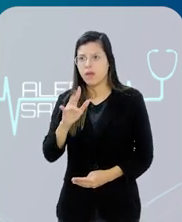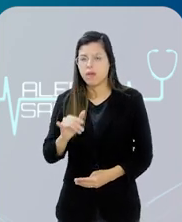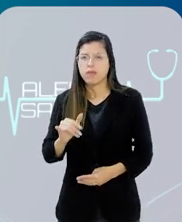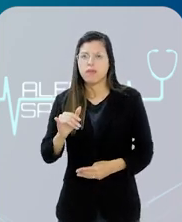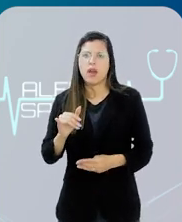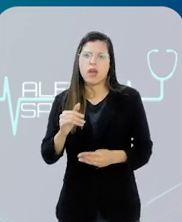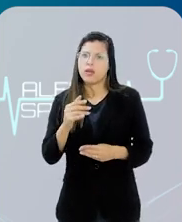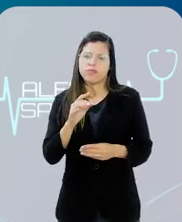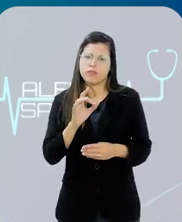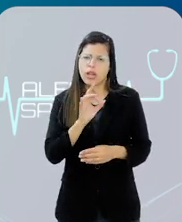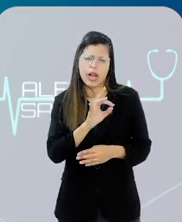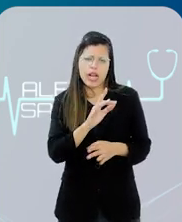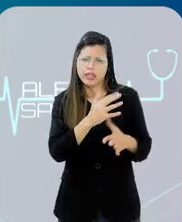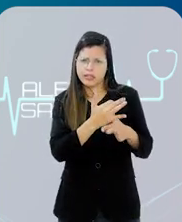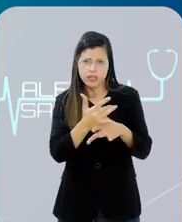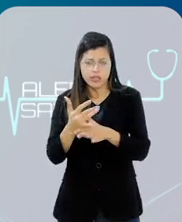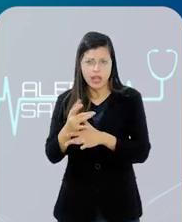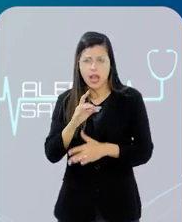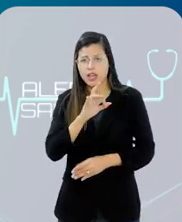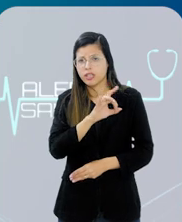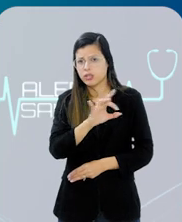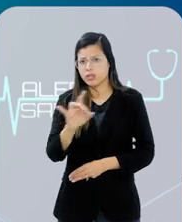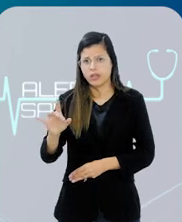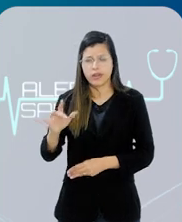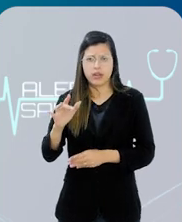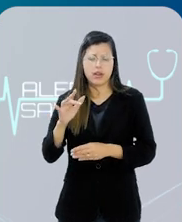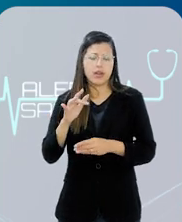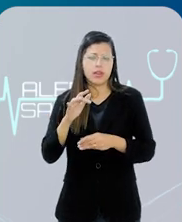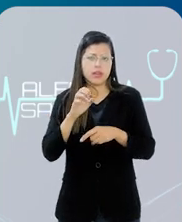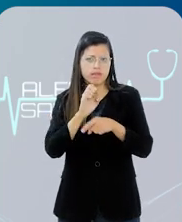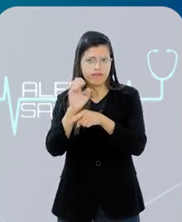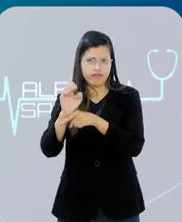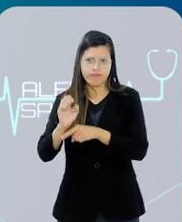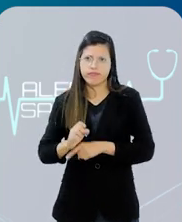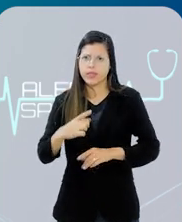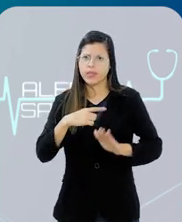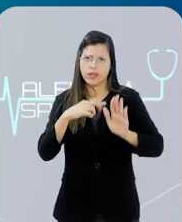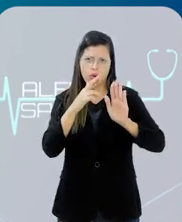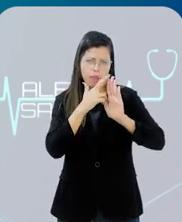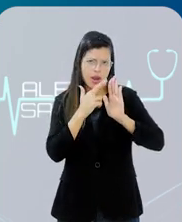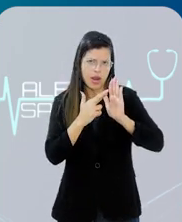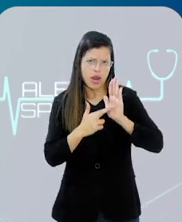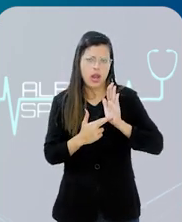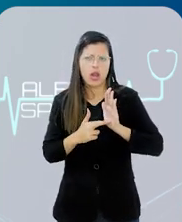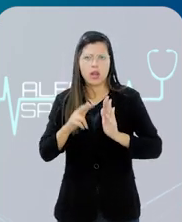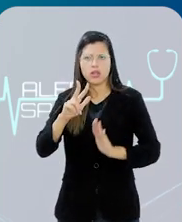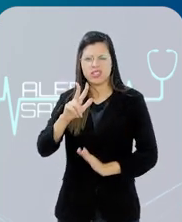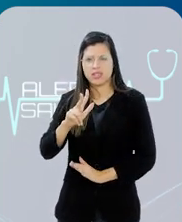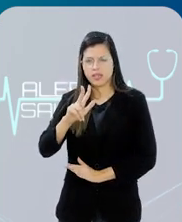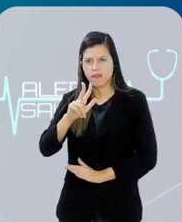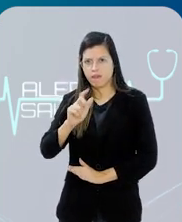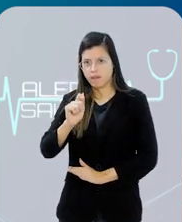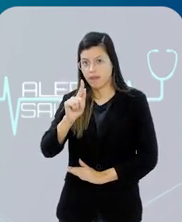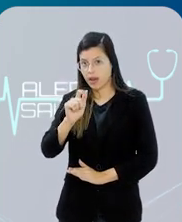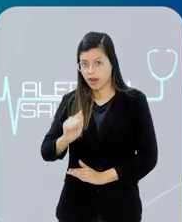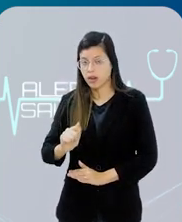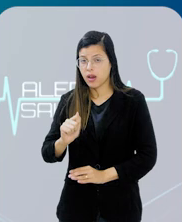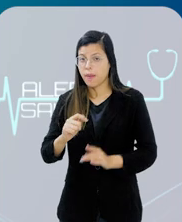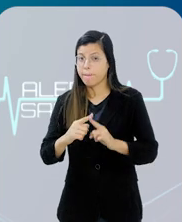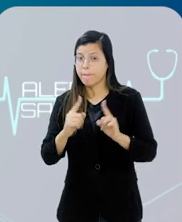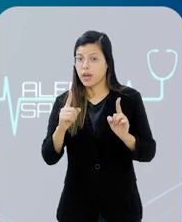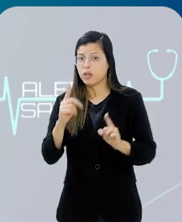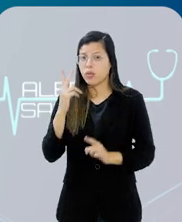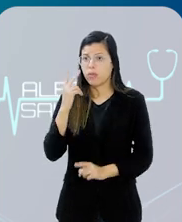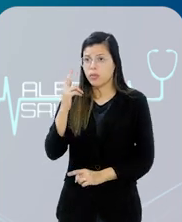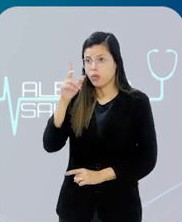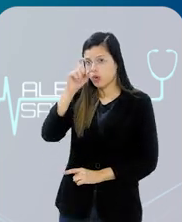sua cidade, e aí cada estado, cada município tem um fluxo de regulação dessas vagas, mas normalmente todos os